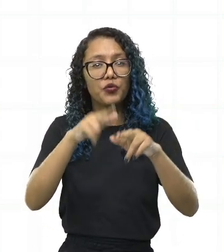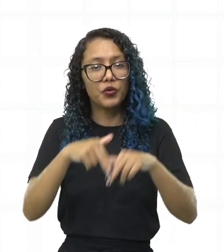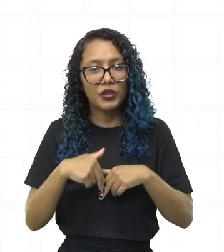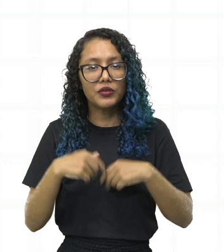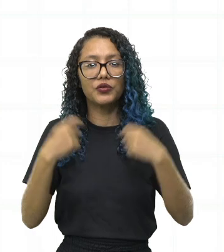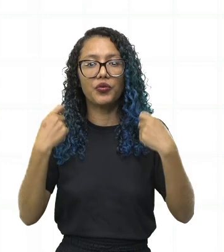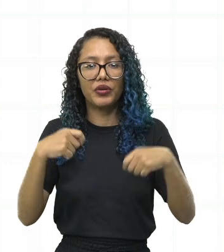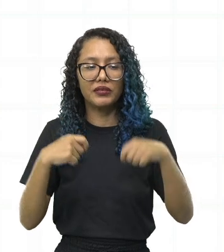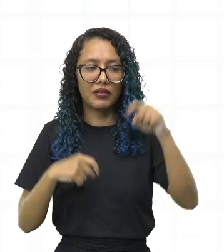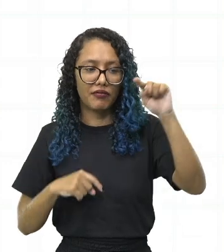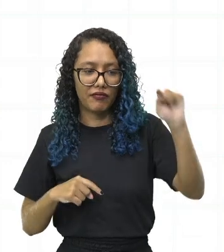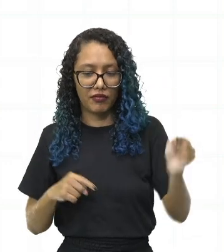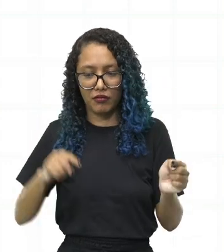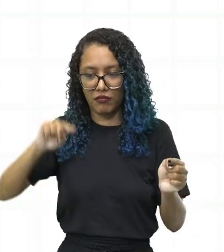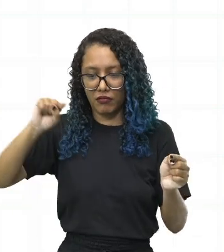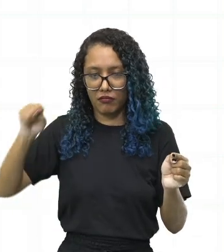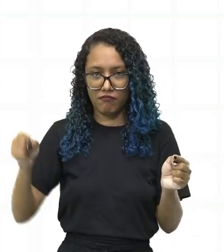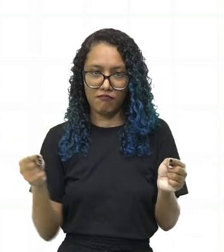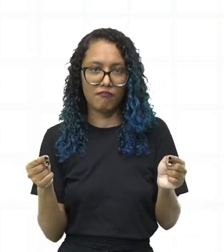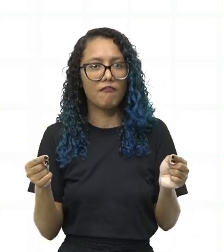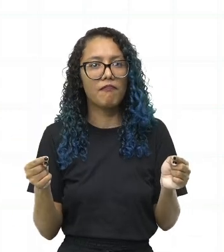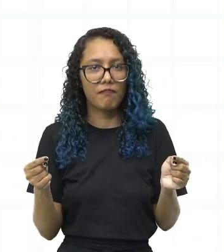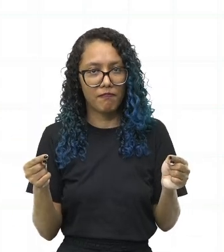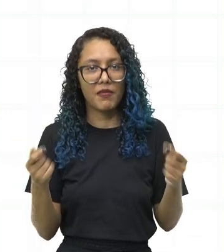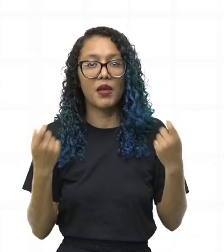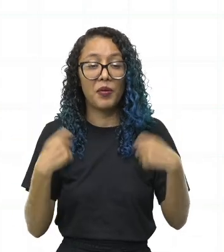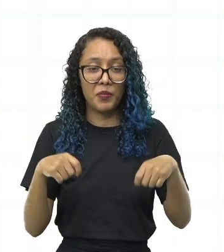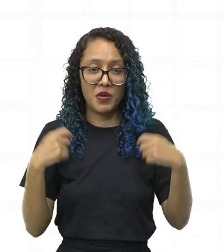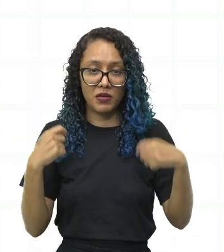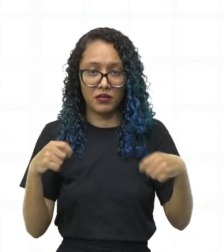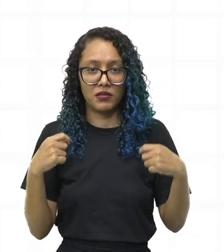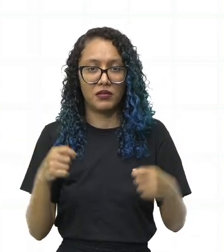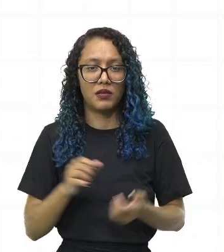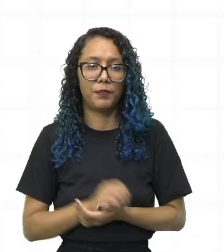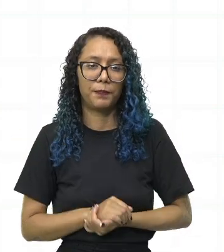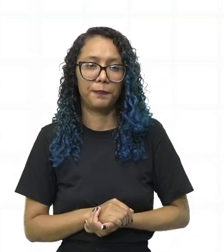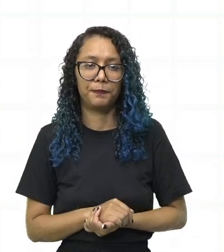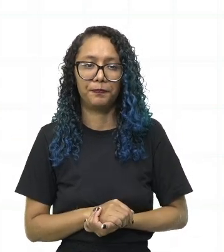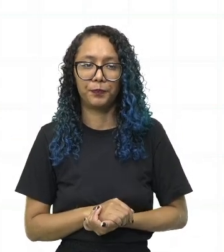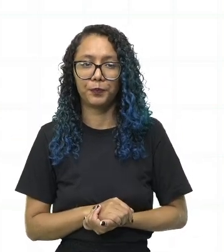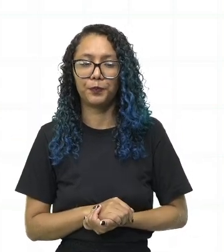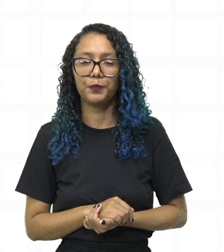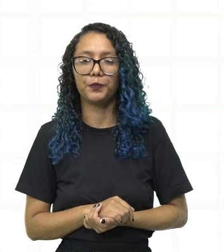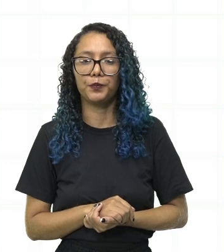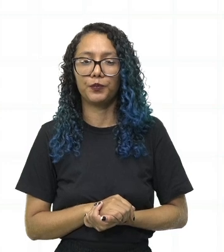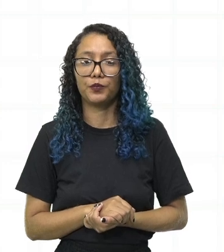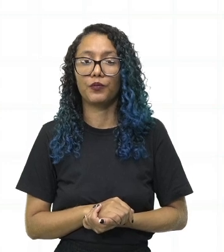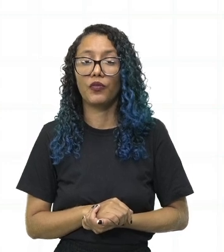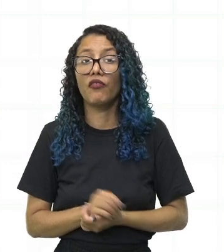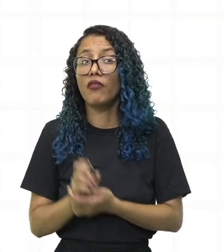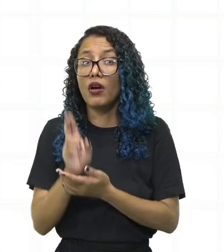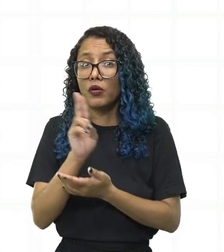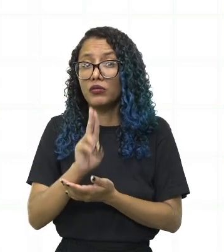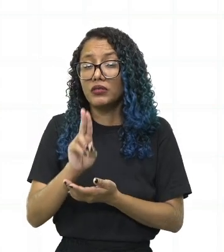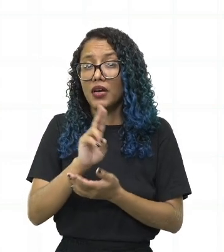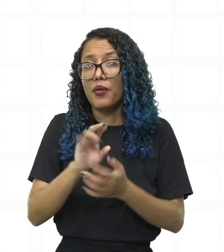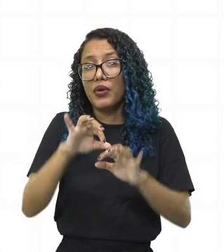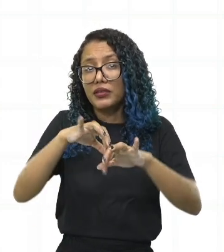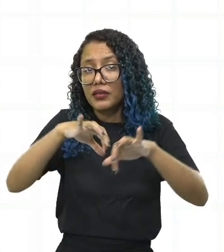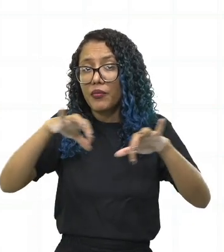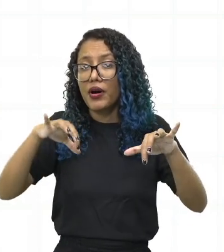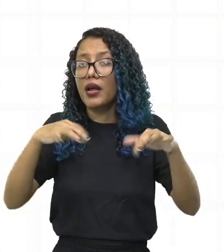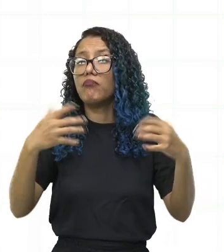a vírgula. Então, a vírgula ela vai ser utilizada para separar o